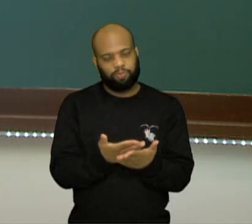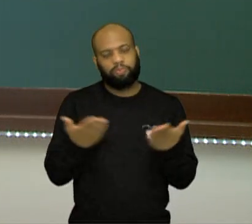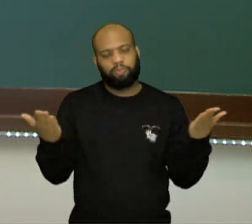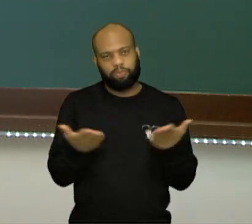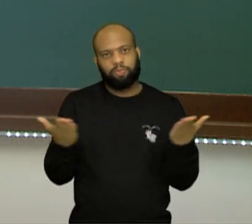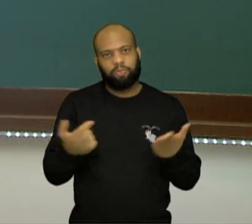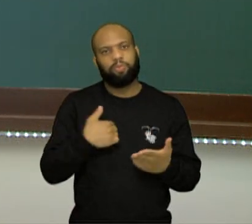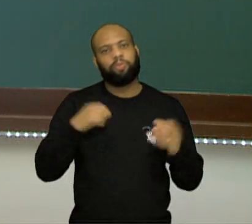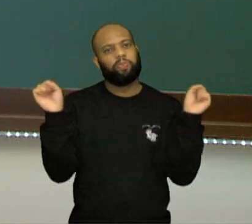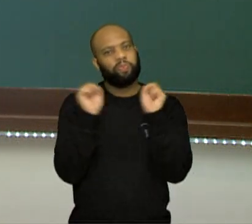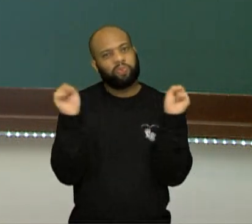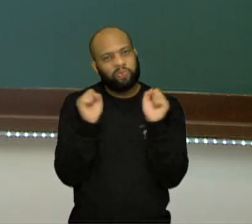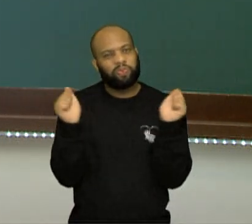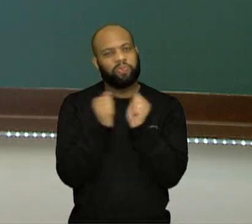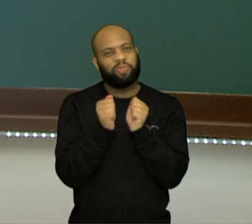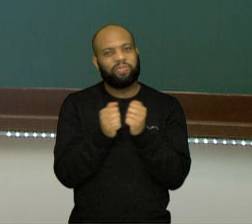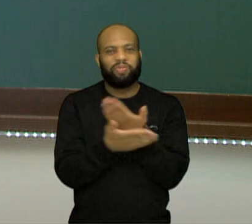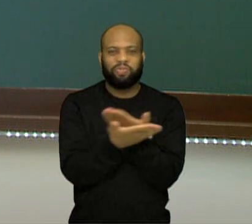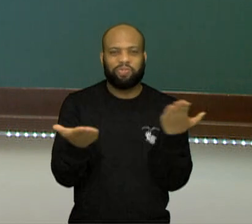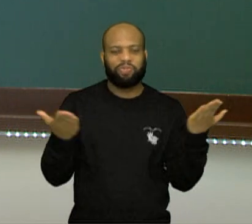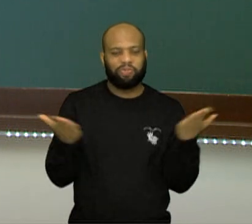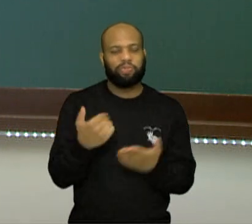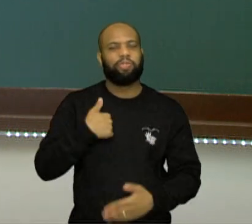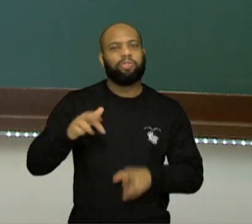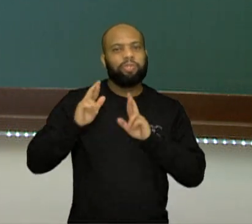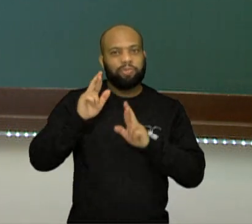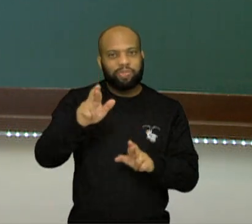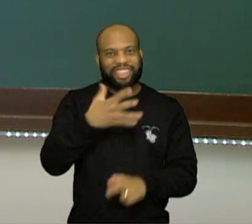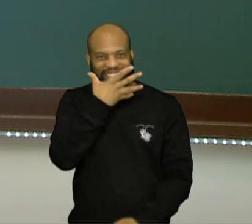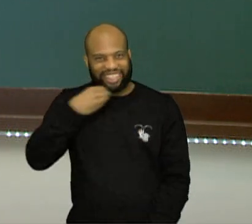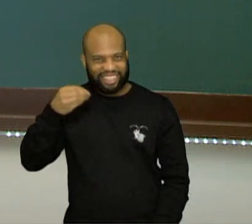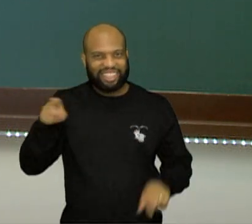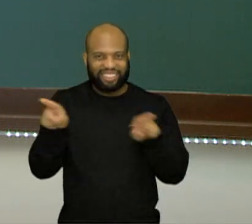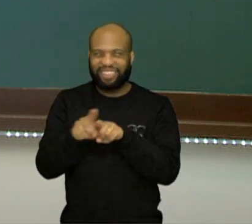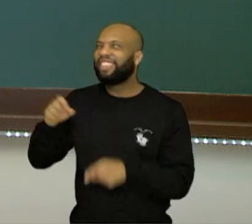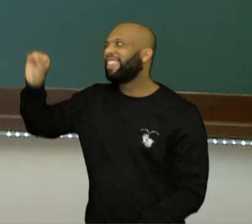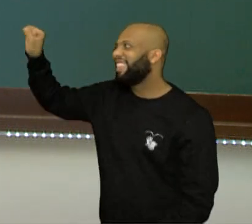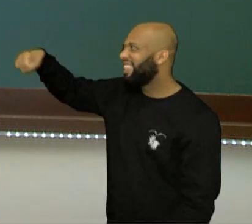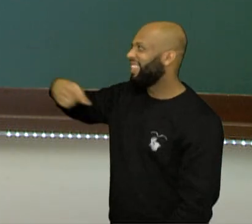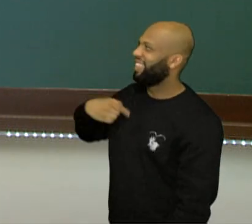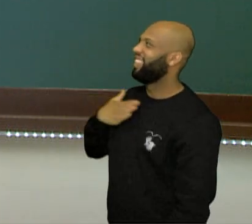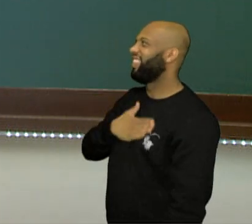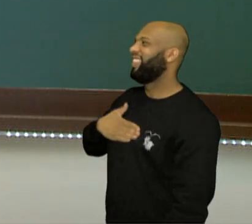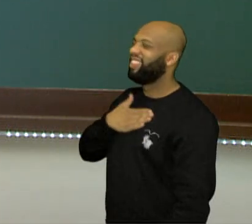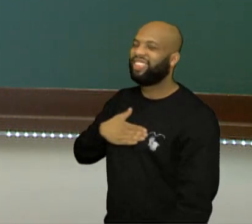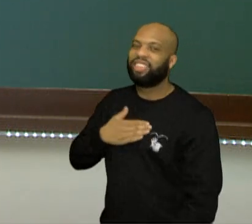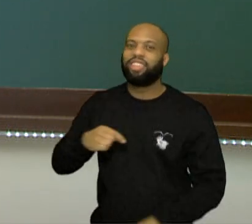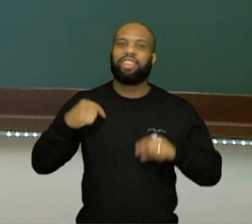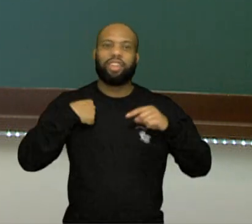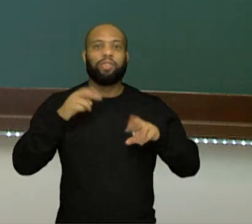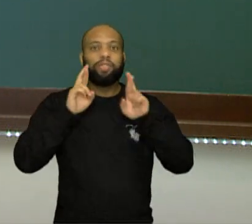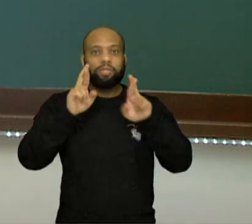sempre, adorei estar com vocês aqui. Espero que o Nathan também, eu acho que ele gostou, hein? Mas eu